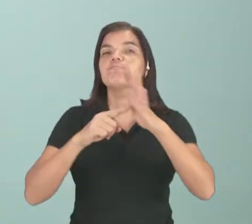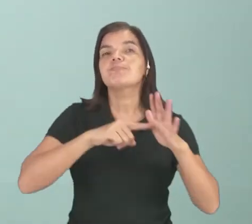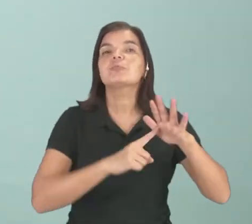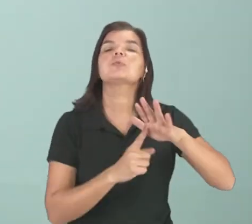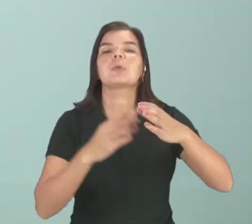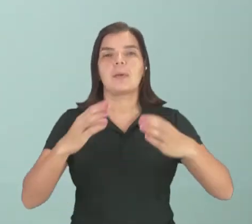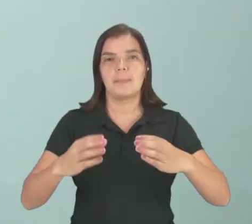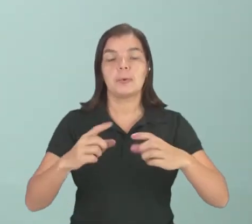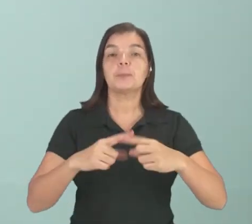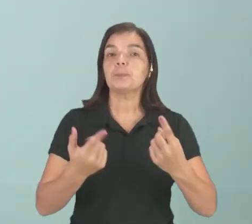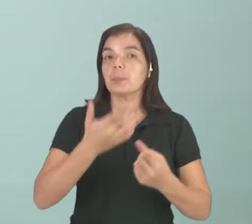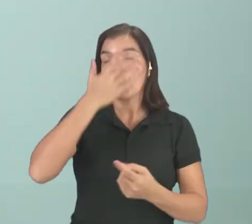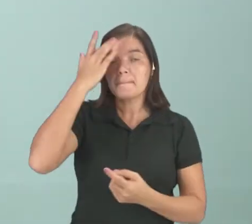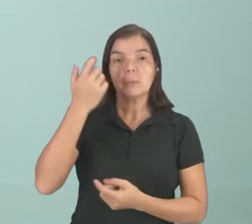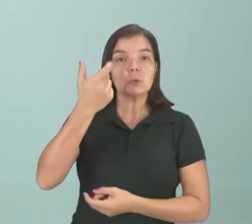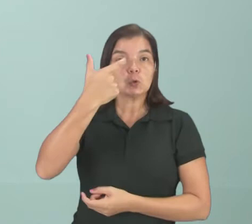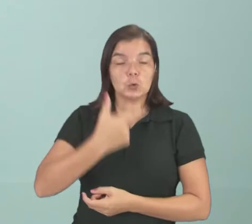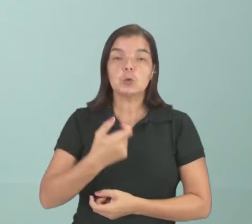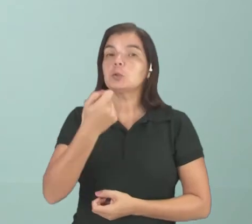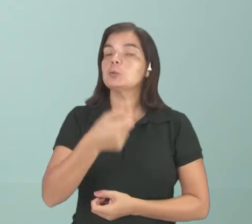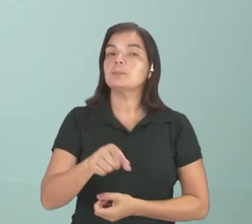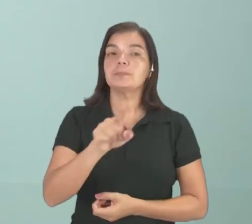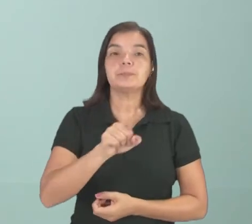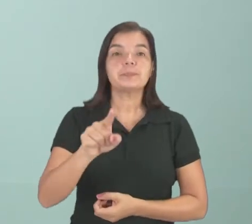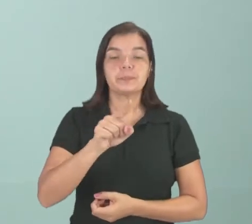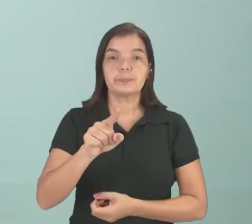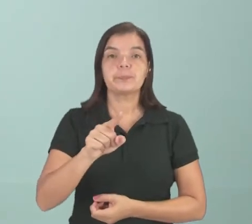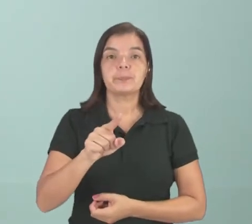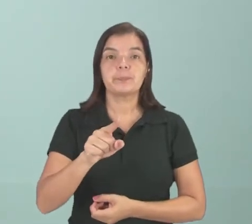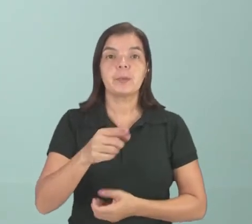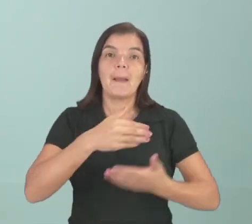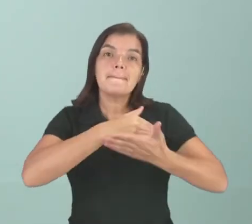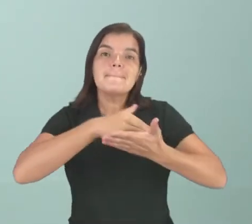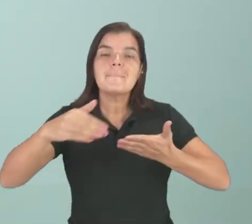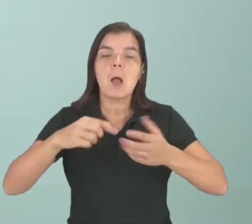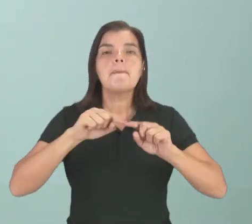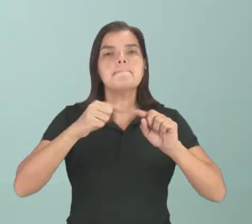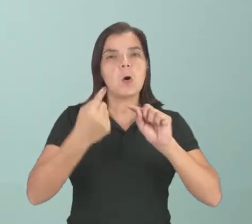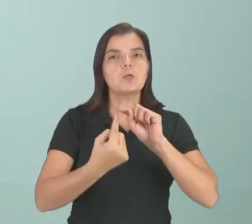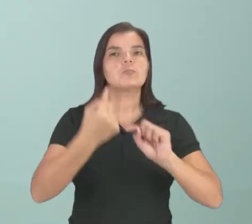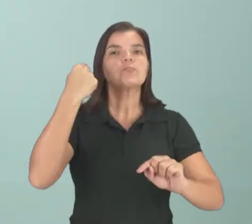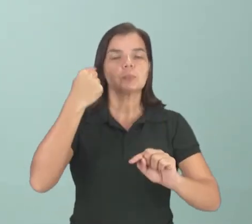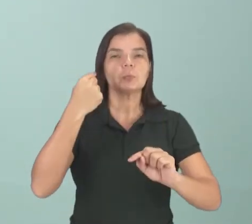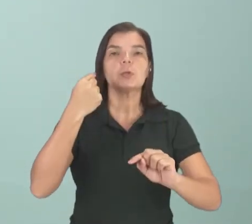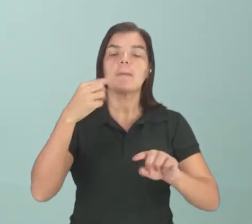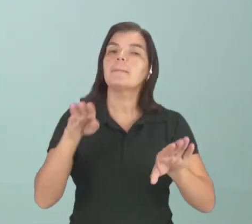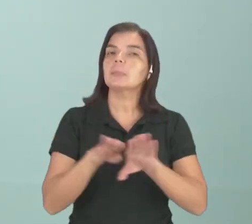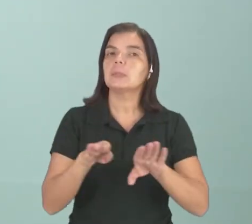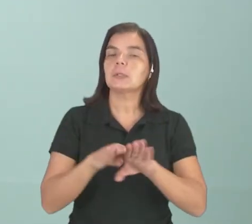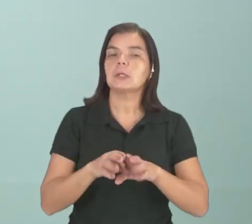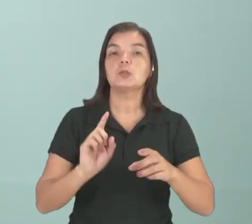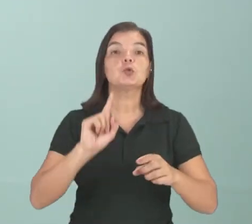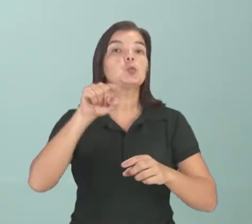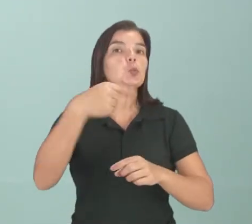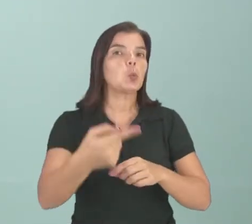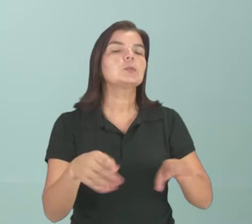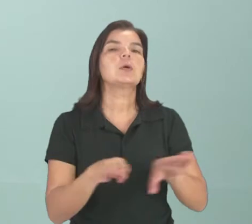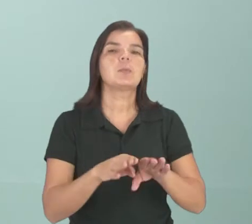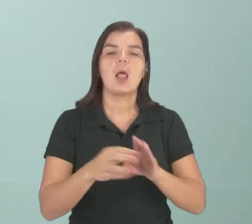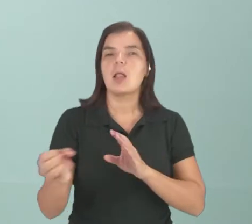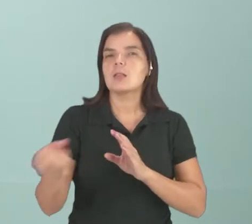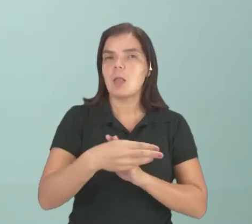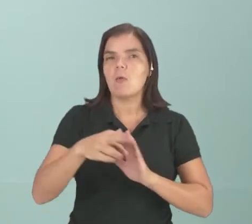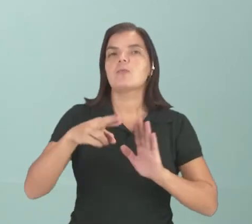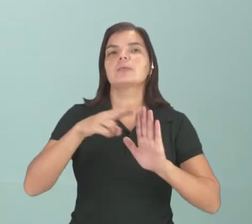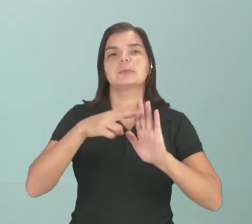tá certo e o atleta não precisa estar na sua meia quadra ele pode ficar na meia-quadra também adversário Essas são as